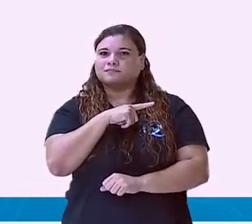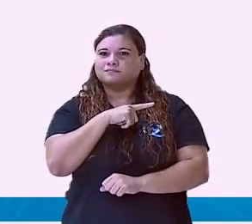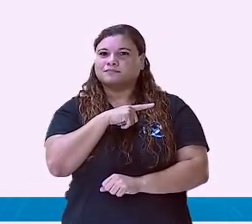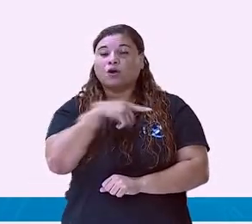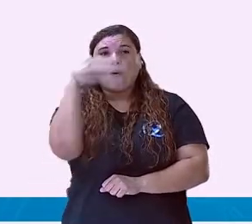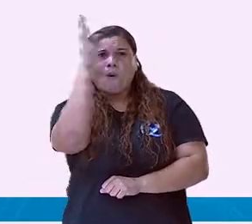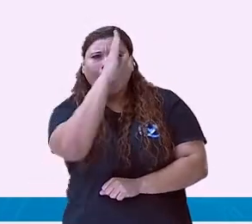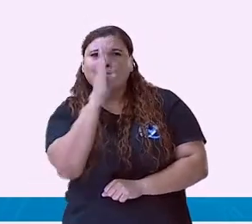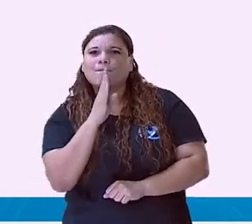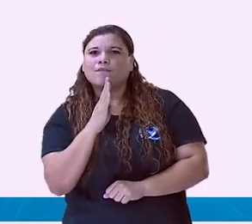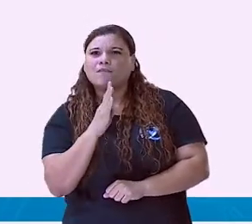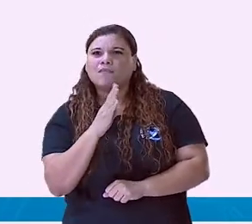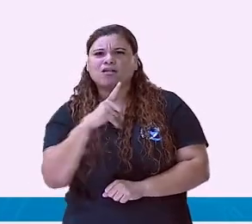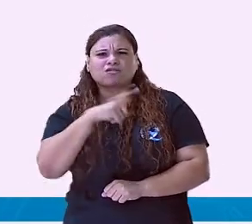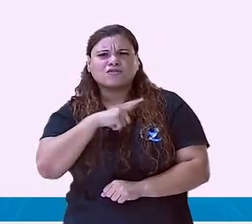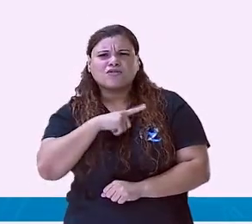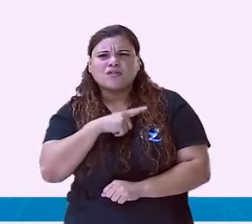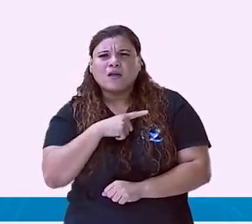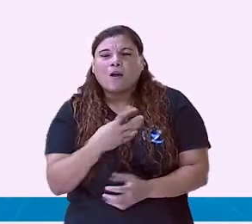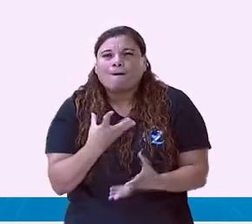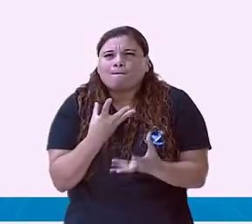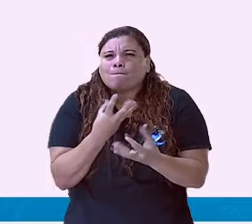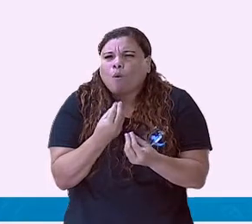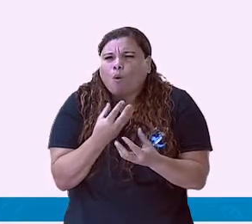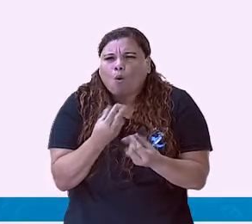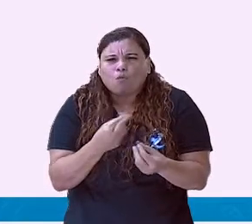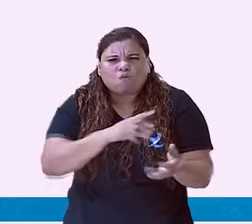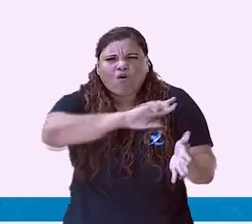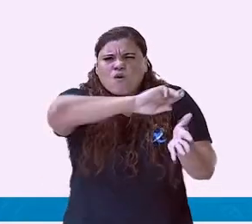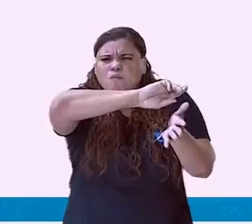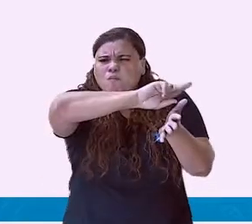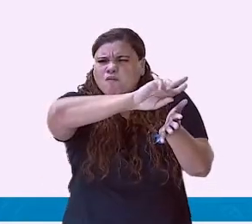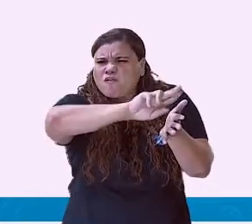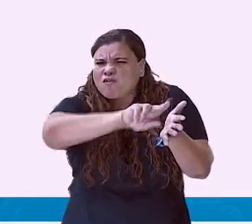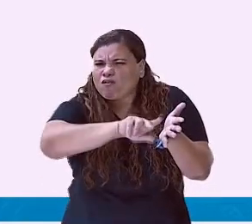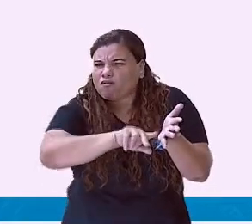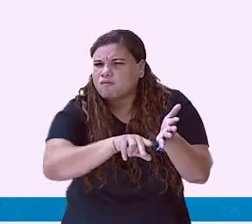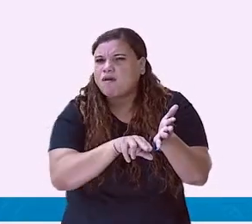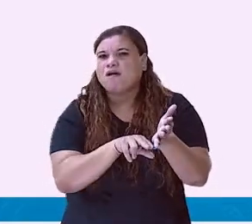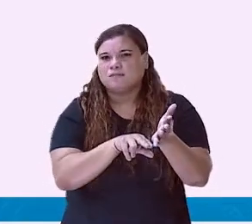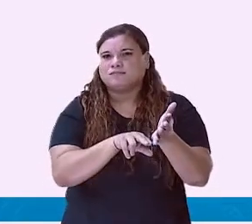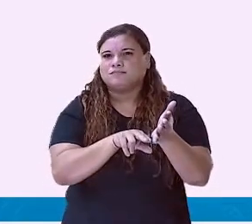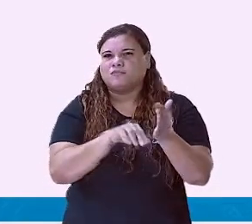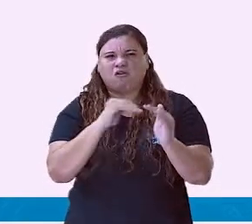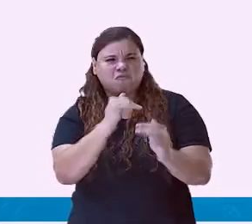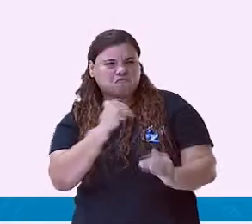tem uma quantidade de recursos naturais que ele fica entre os primeiros, é o top.